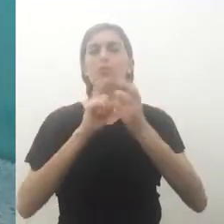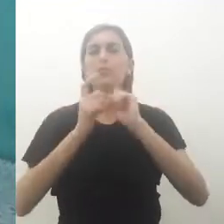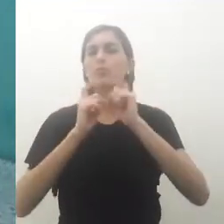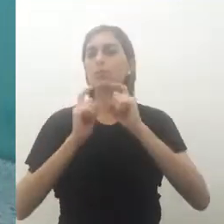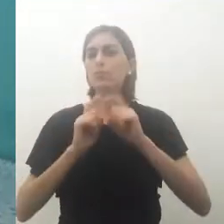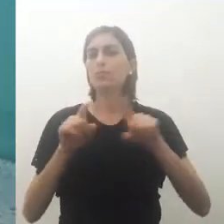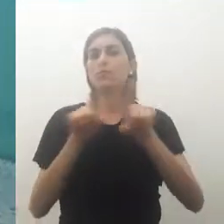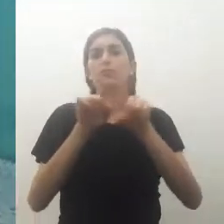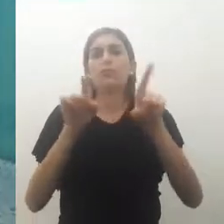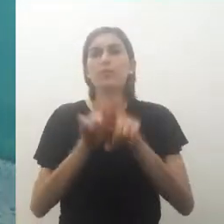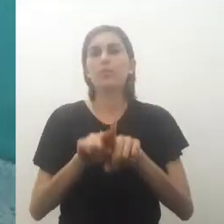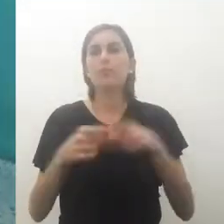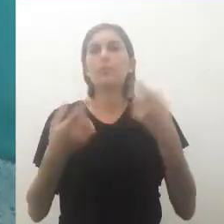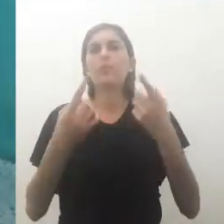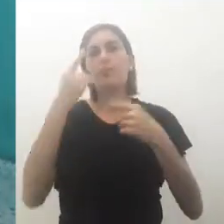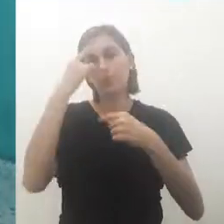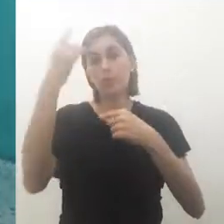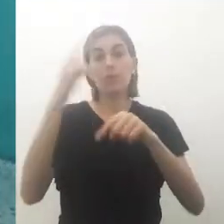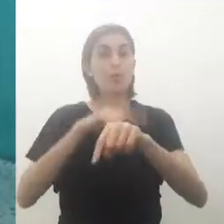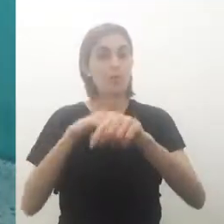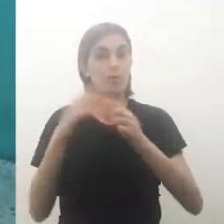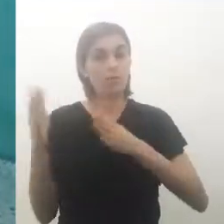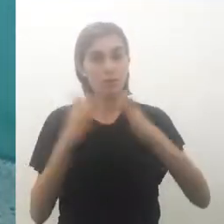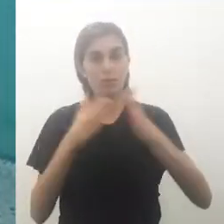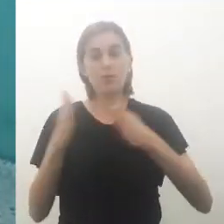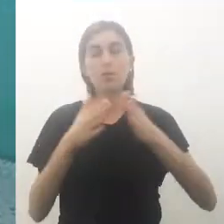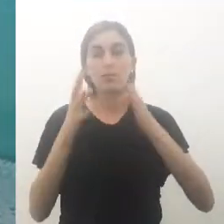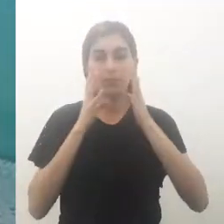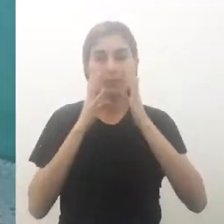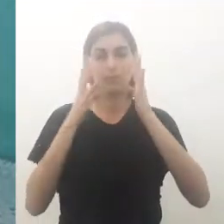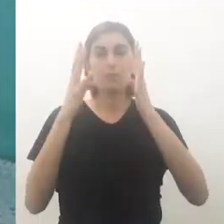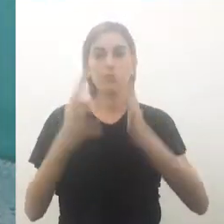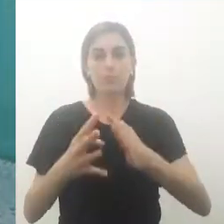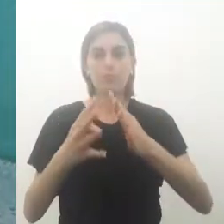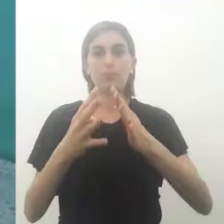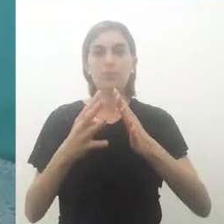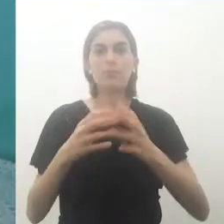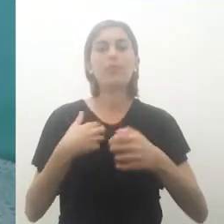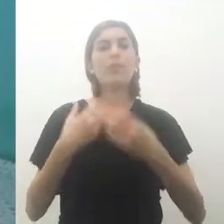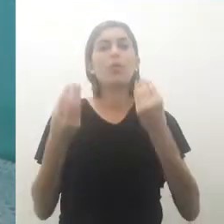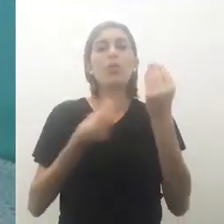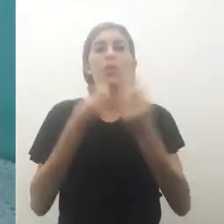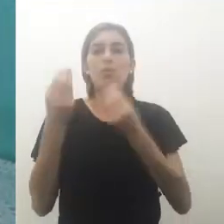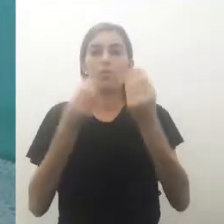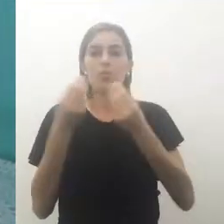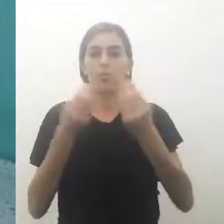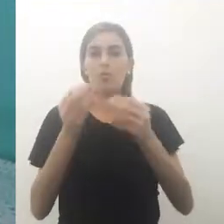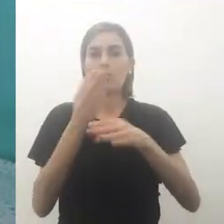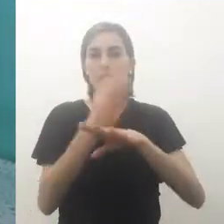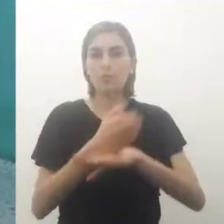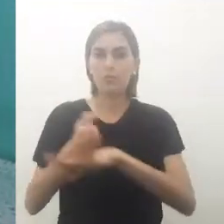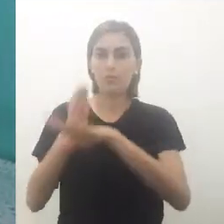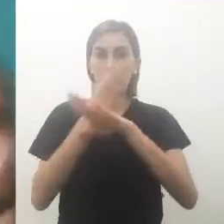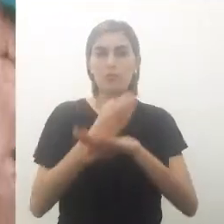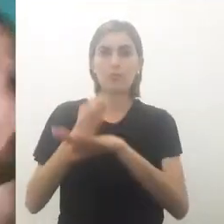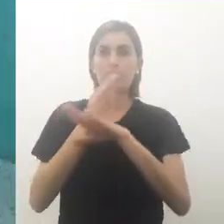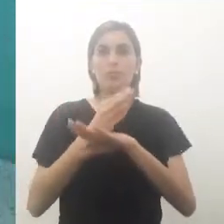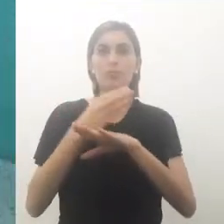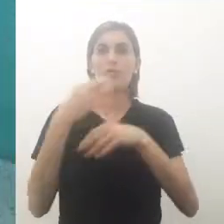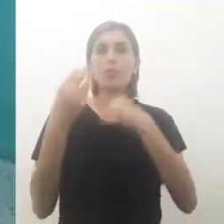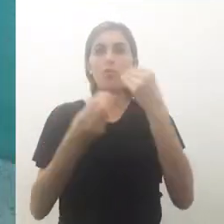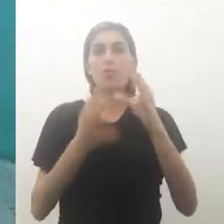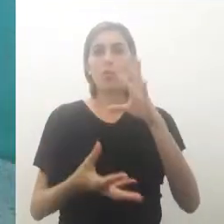discussões também e se liguem nos prazos, viu? Acima de tudo, se liguem nos prazos. Como a nossa videoaula ela funciona